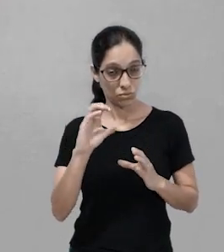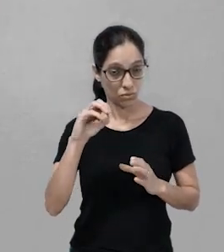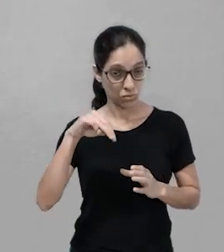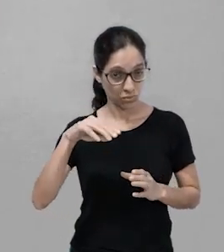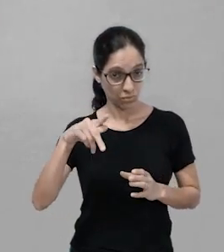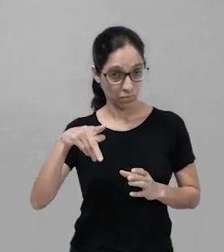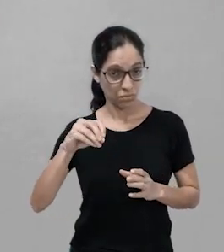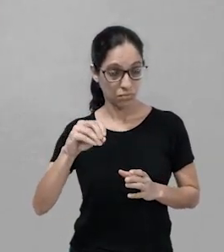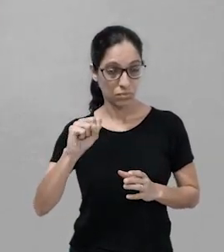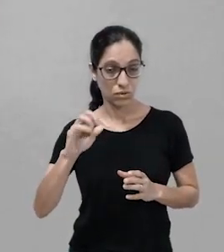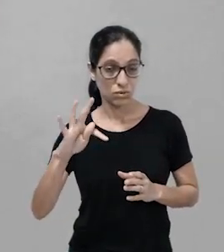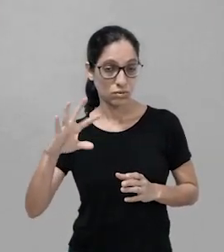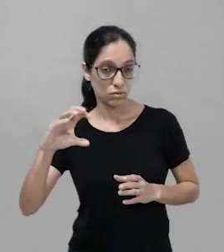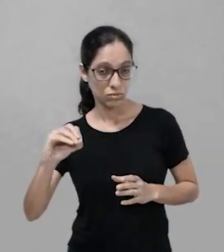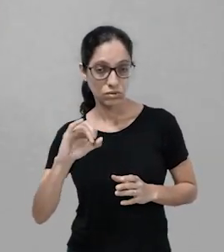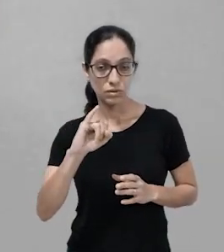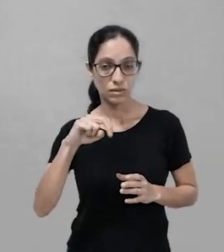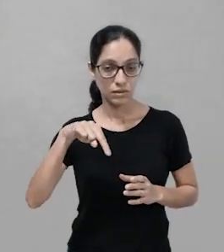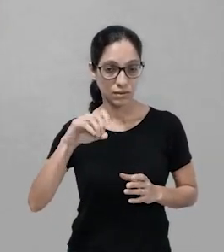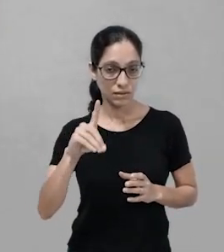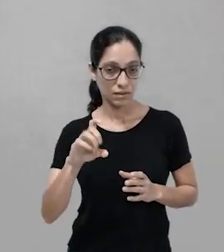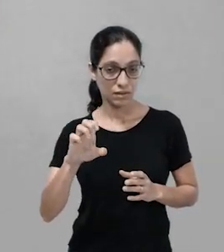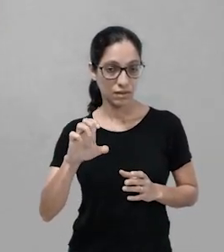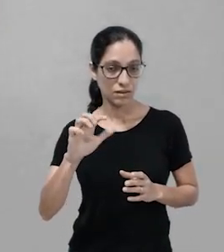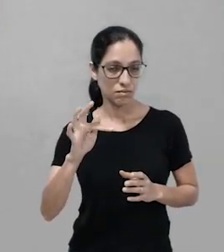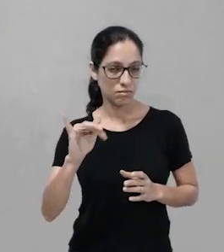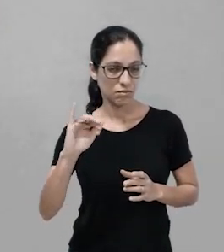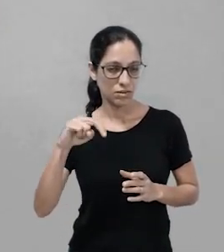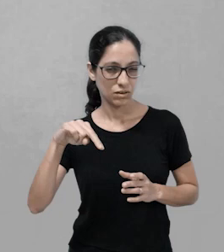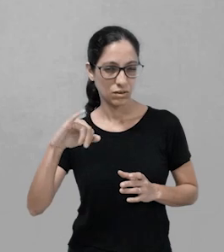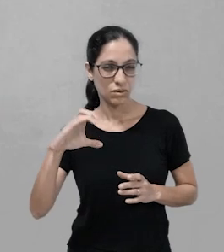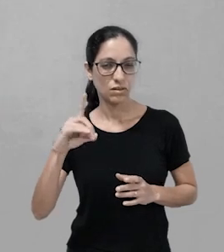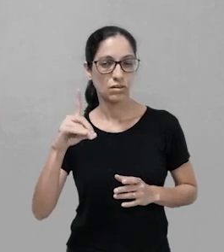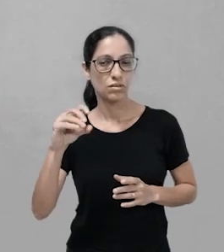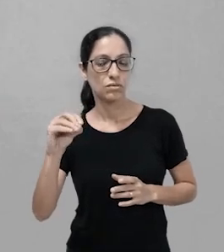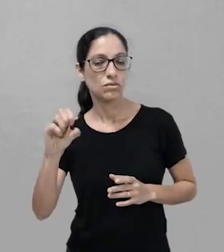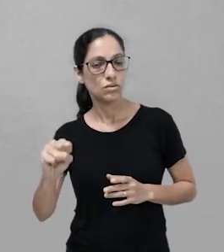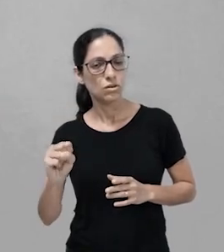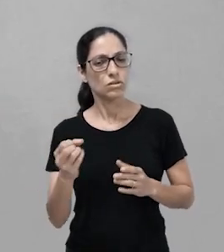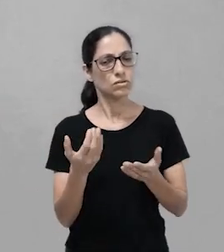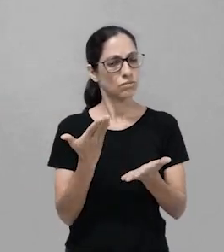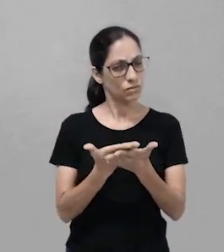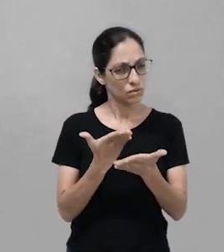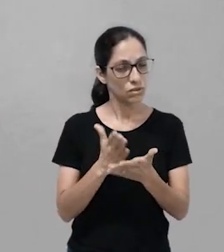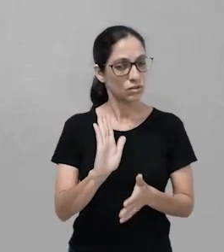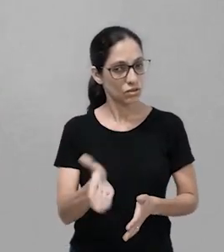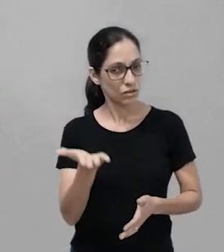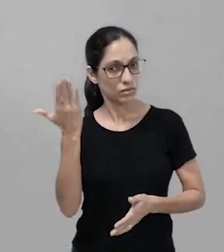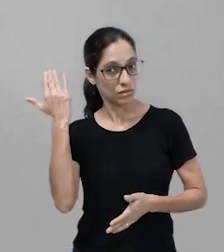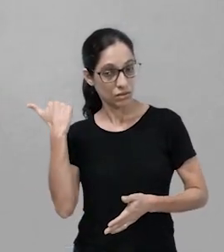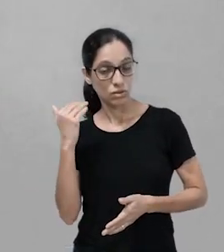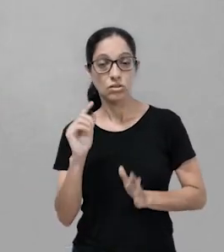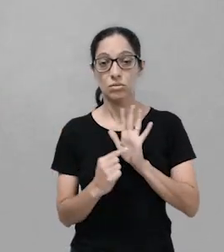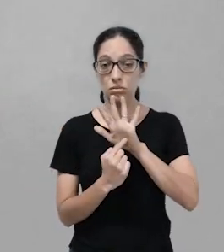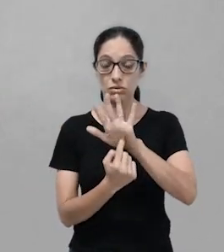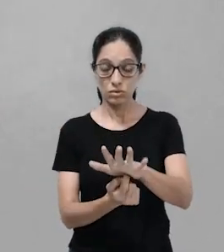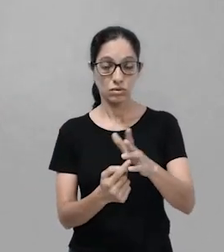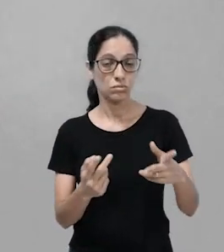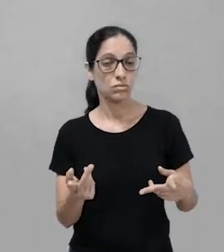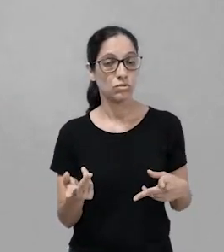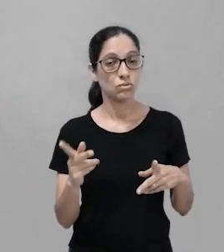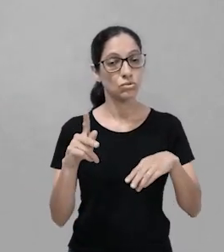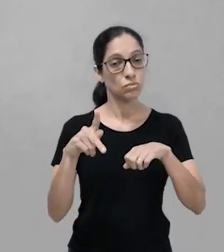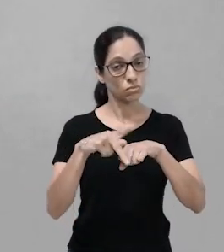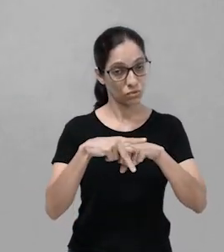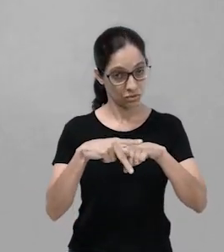compostos indefinidos. Tá? Nós tivemos uma aula anterior em que nós apresentamos os pronomes indefinidos. E